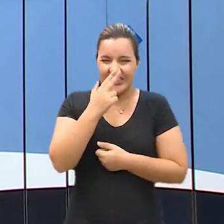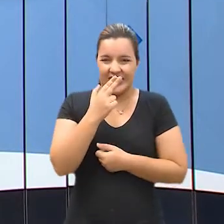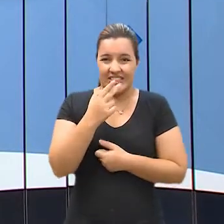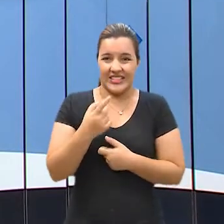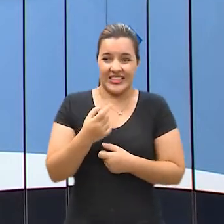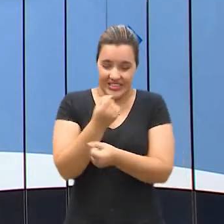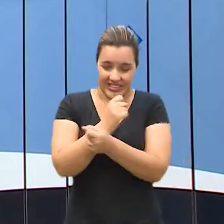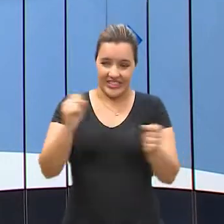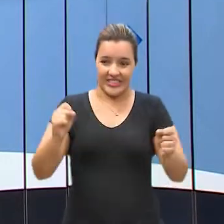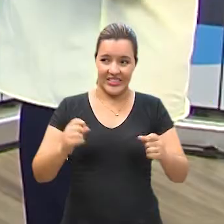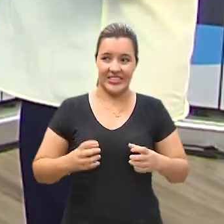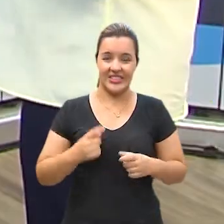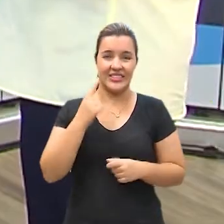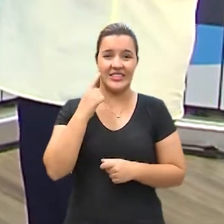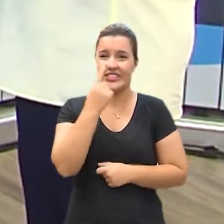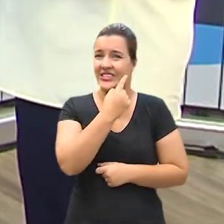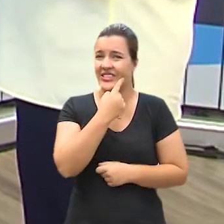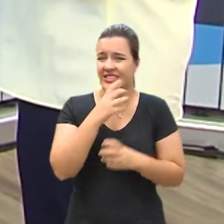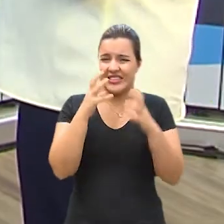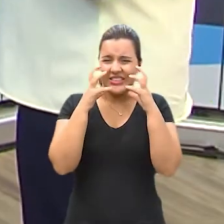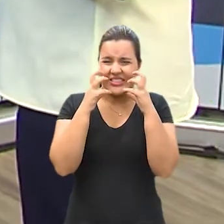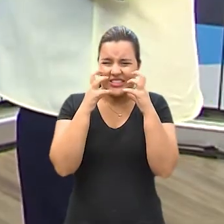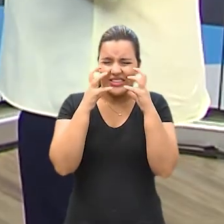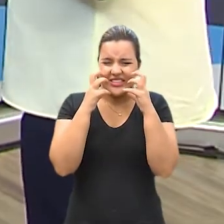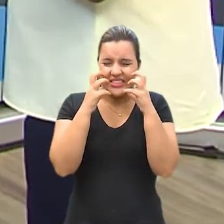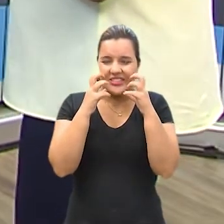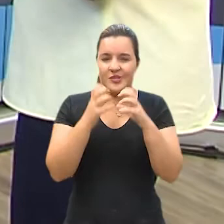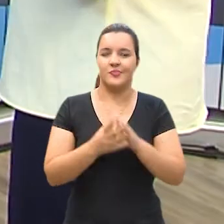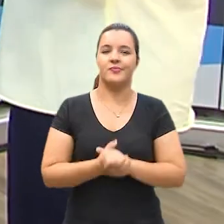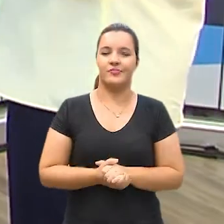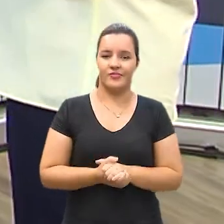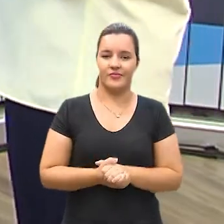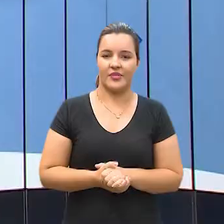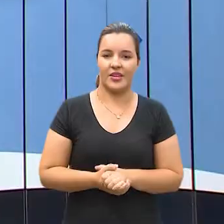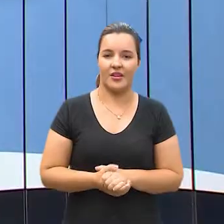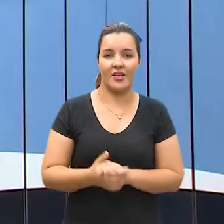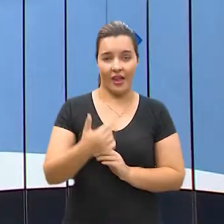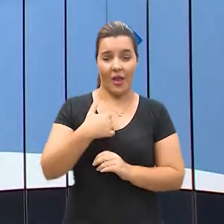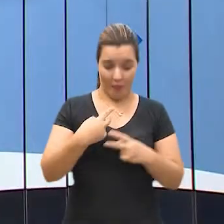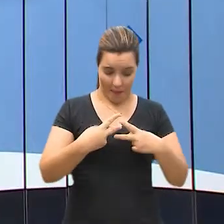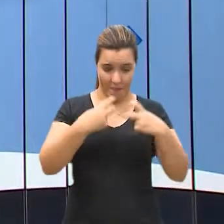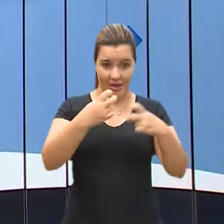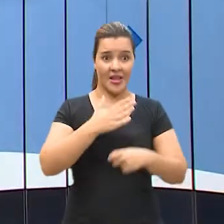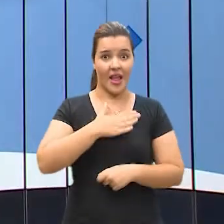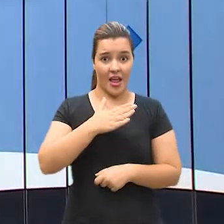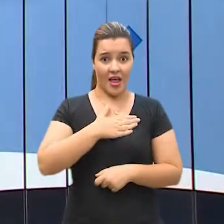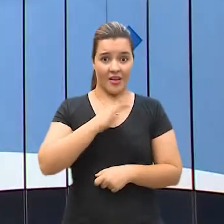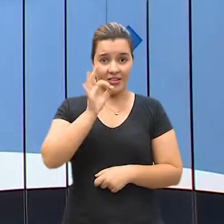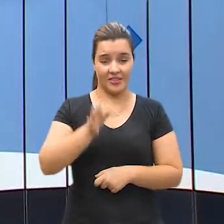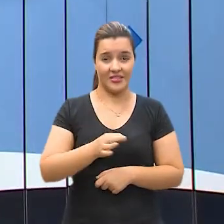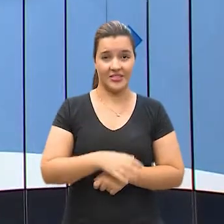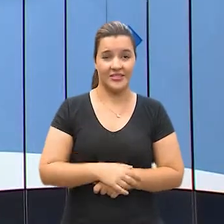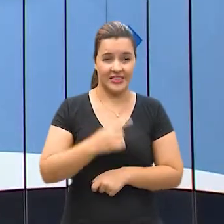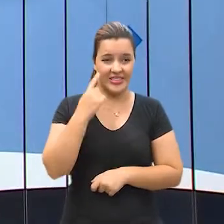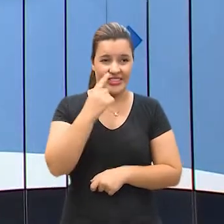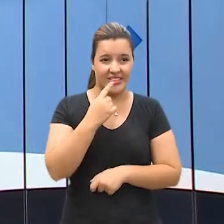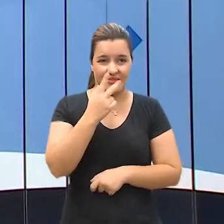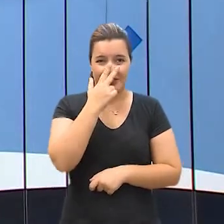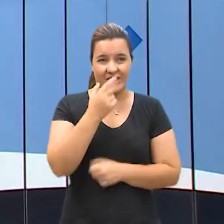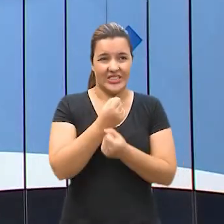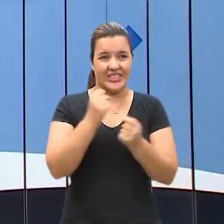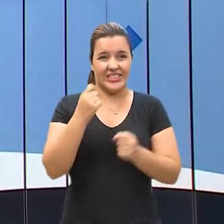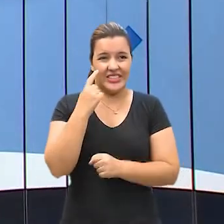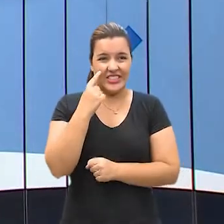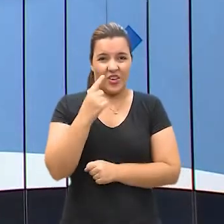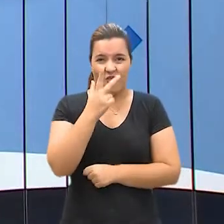pode vir a acontecer isso mesmo, apertar essa região aqui. Eu mesmo às vezes me pego mesmo friccionando mesmo, fazendo